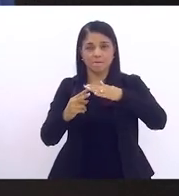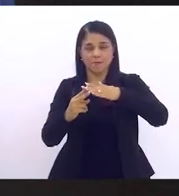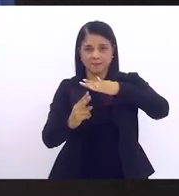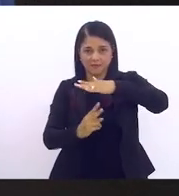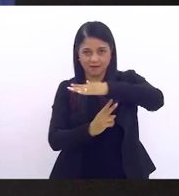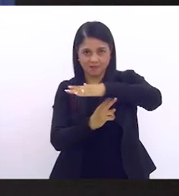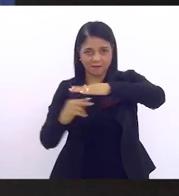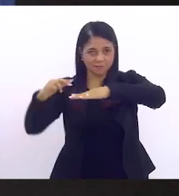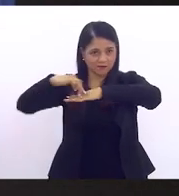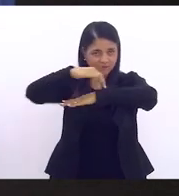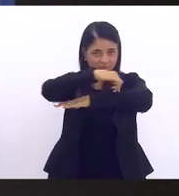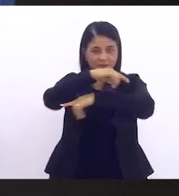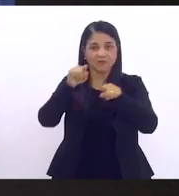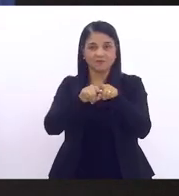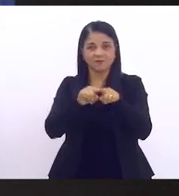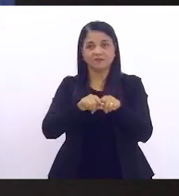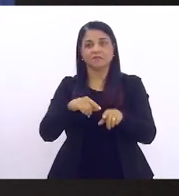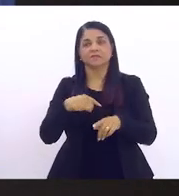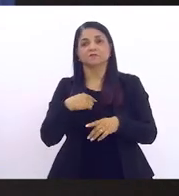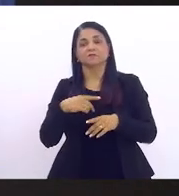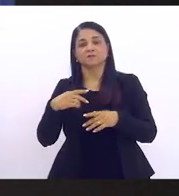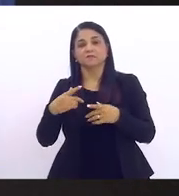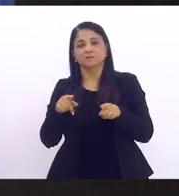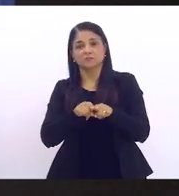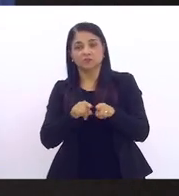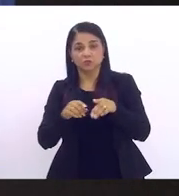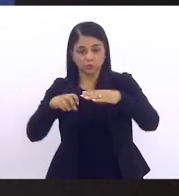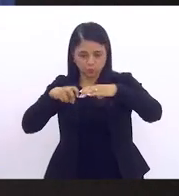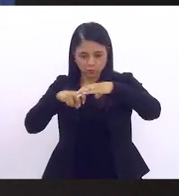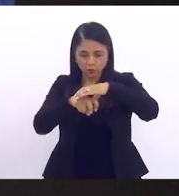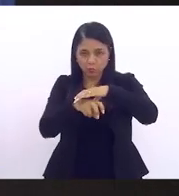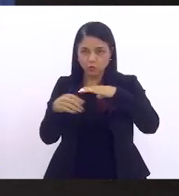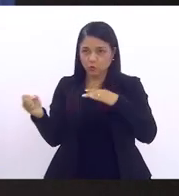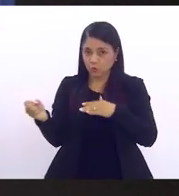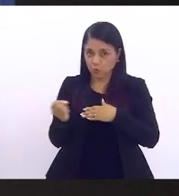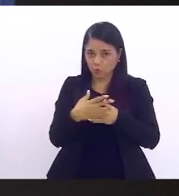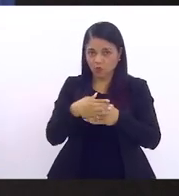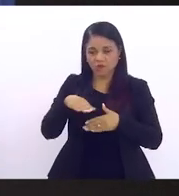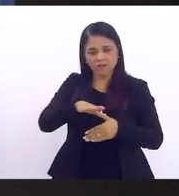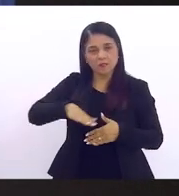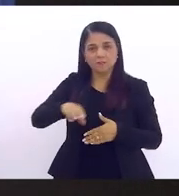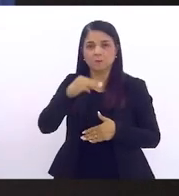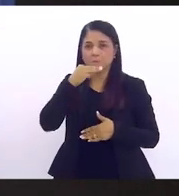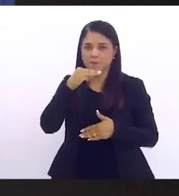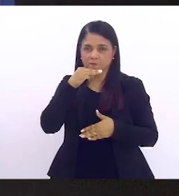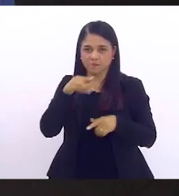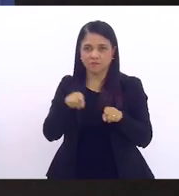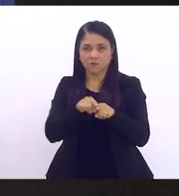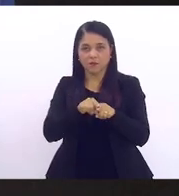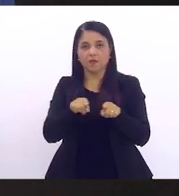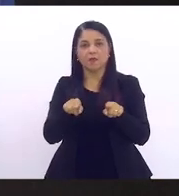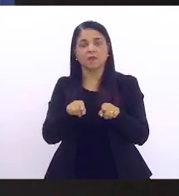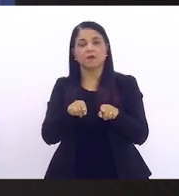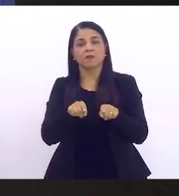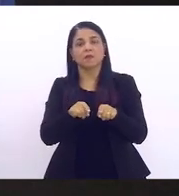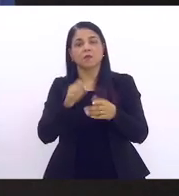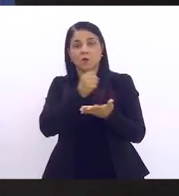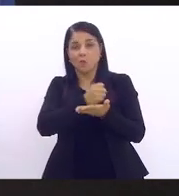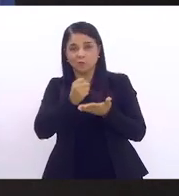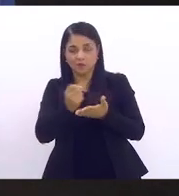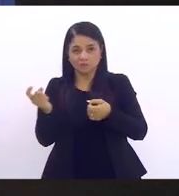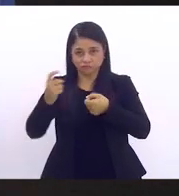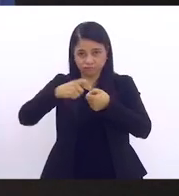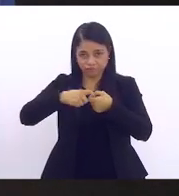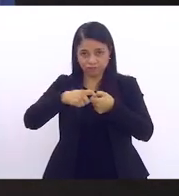teremos marginais Trevos acessos novos túneis ali na região de de Mangaratiba e a previsão conforme o contrato de concessão tá